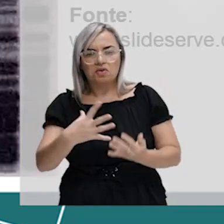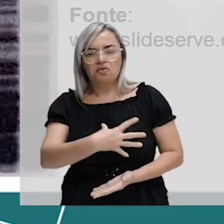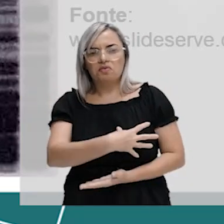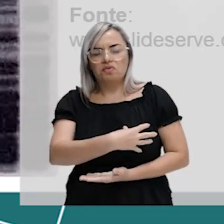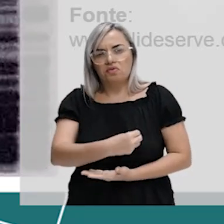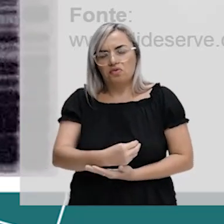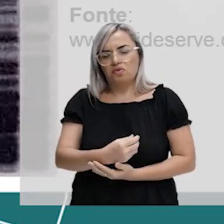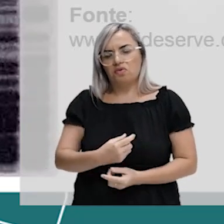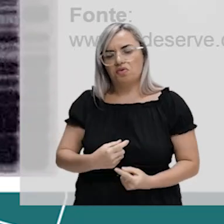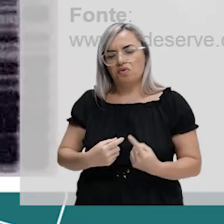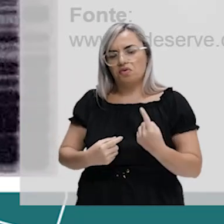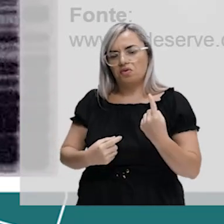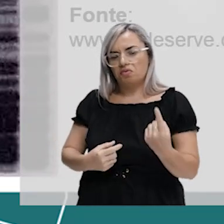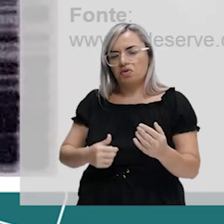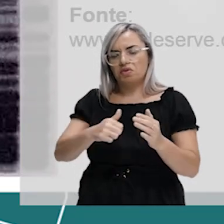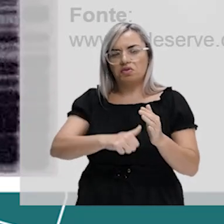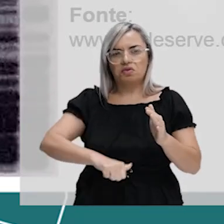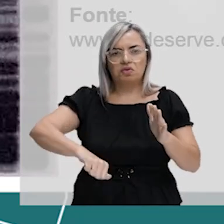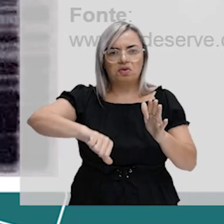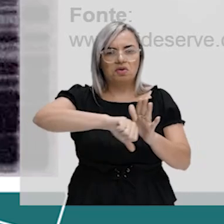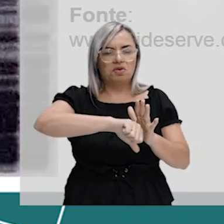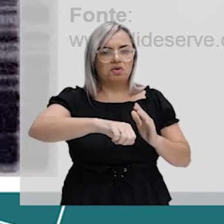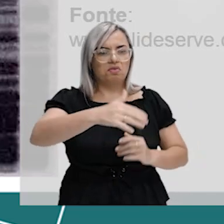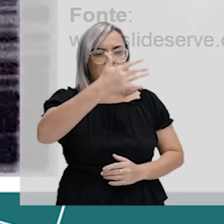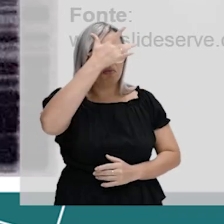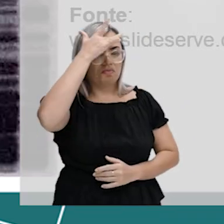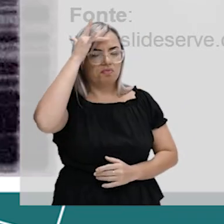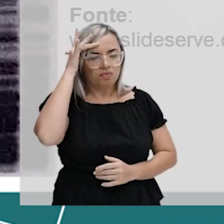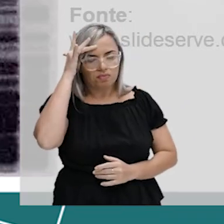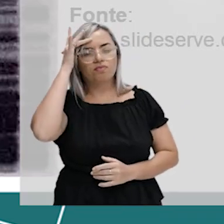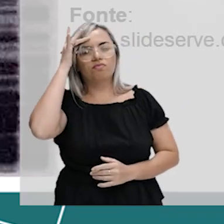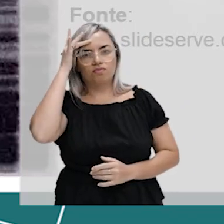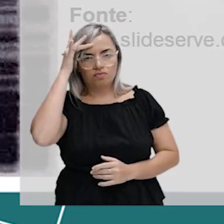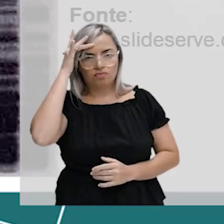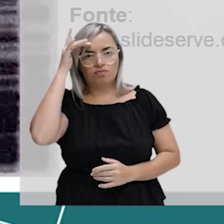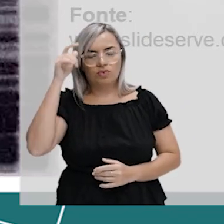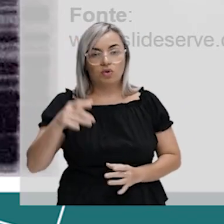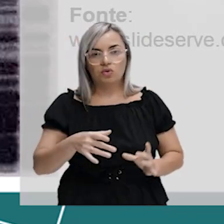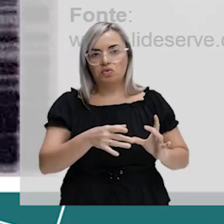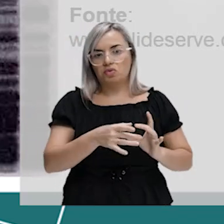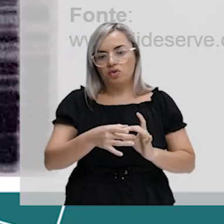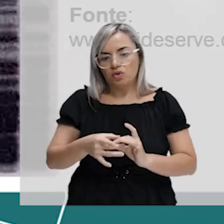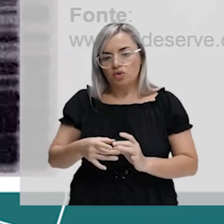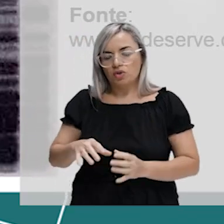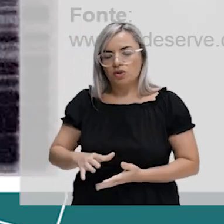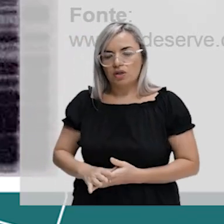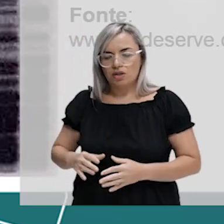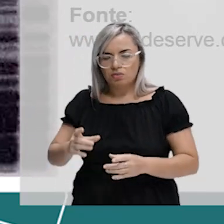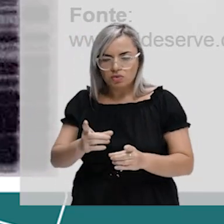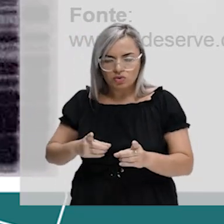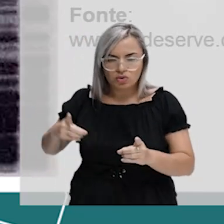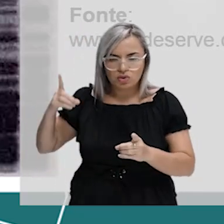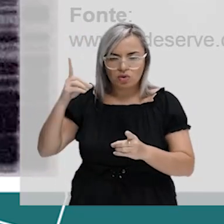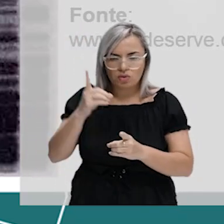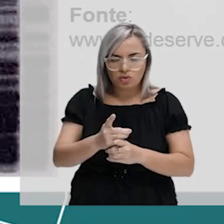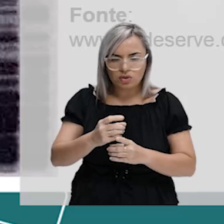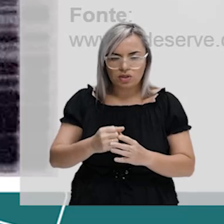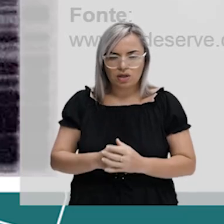determinado indivíduo esteve numa cena de crime, para a gente elucidar uma determinada situação, tá?